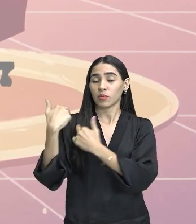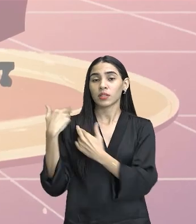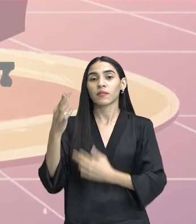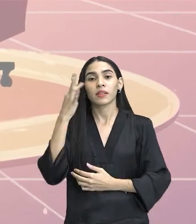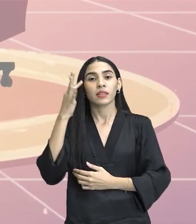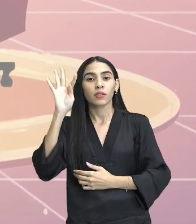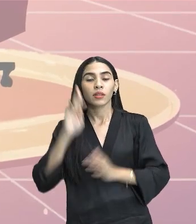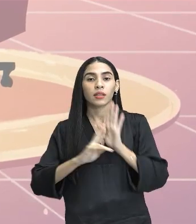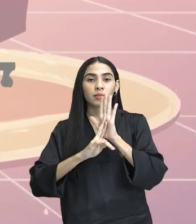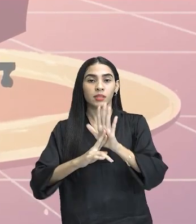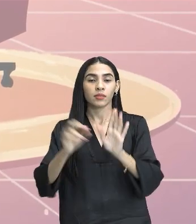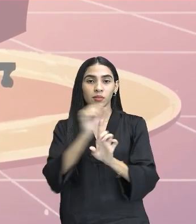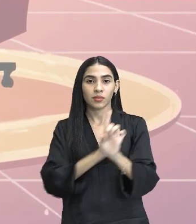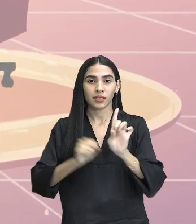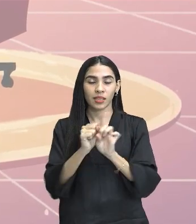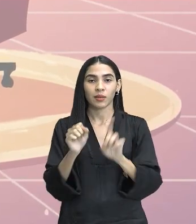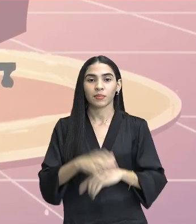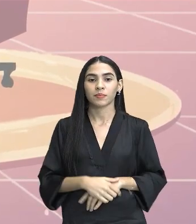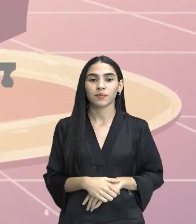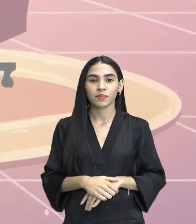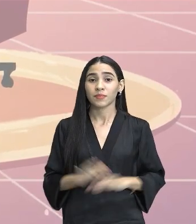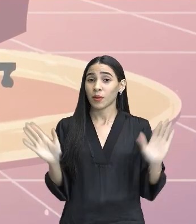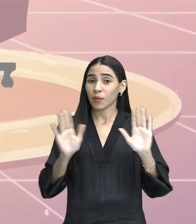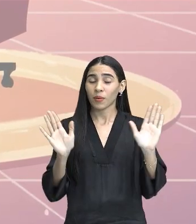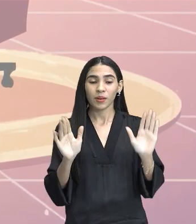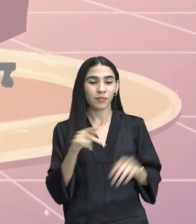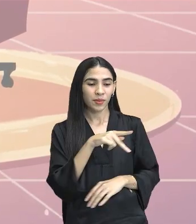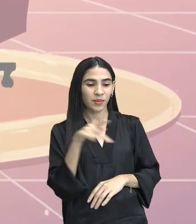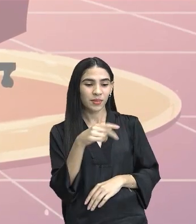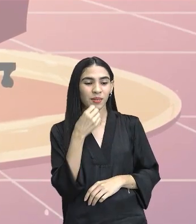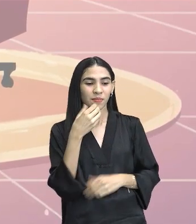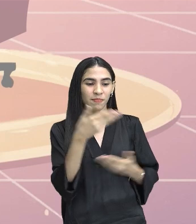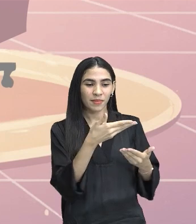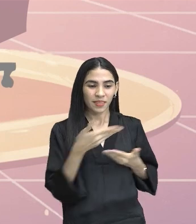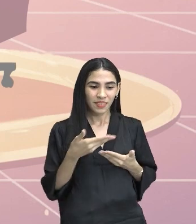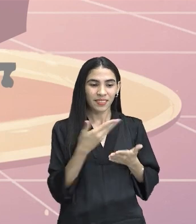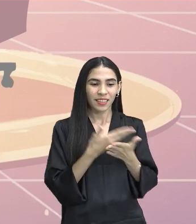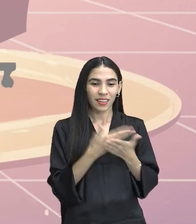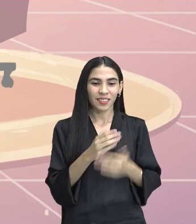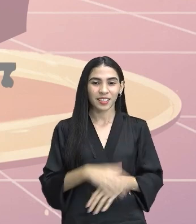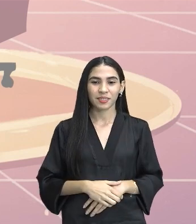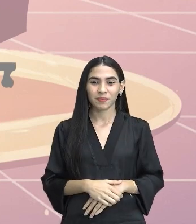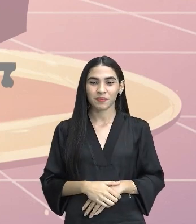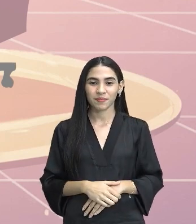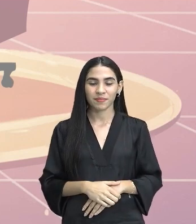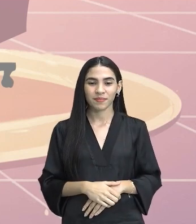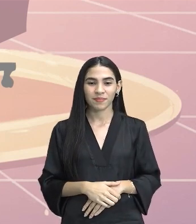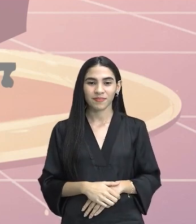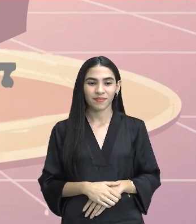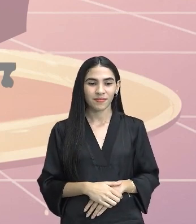das representações sociais. Olá, professor! Bem-vindo à nossa aula!